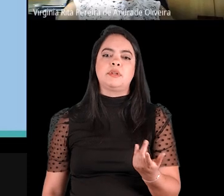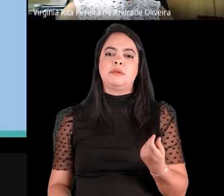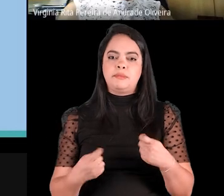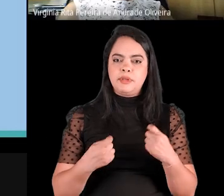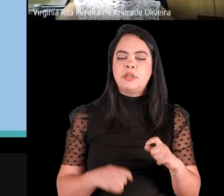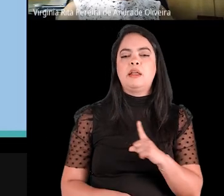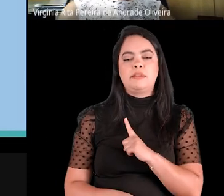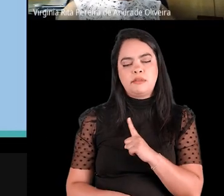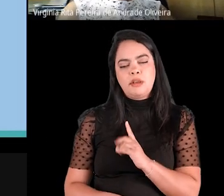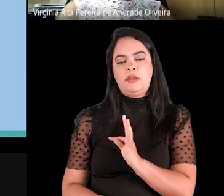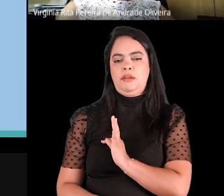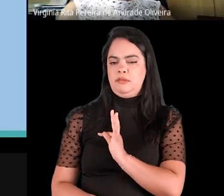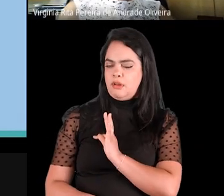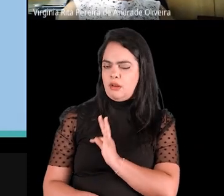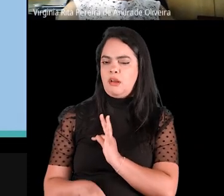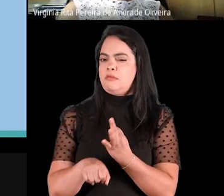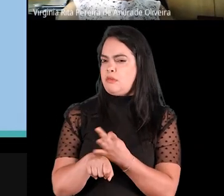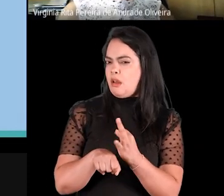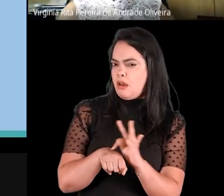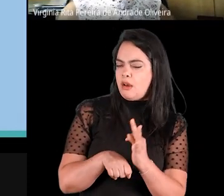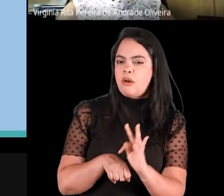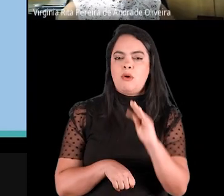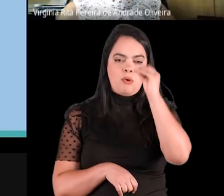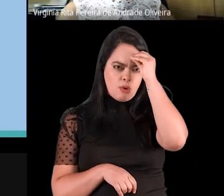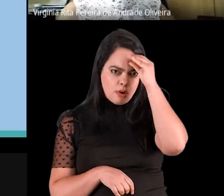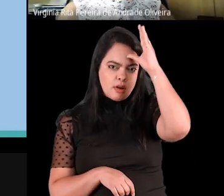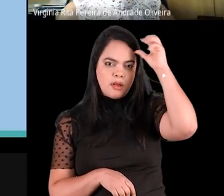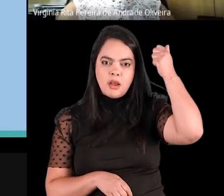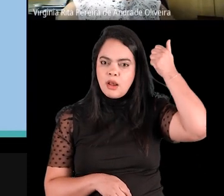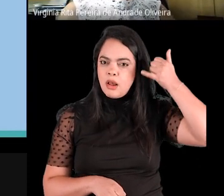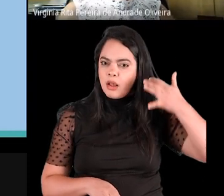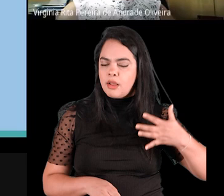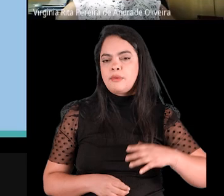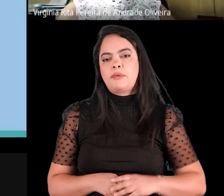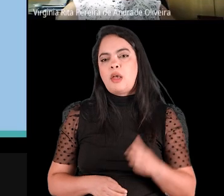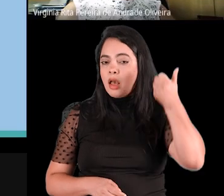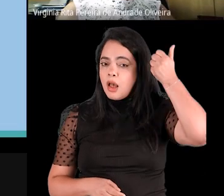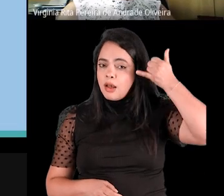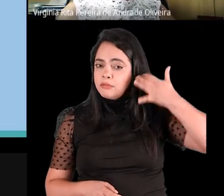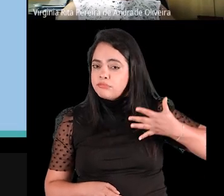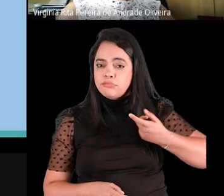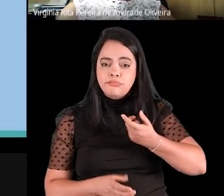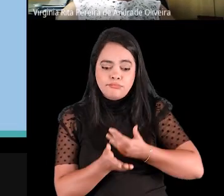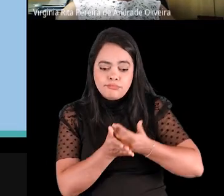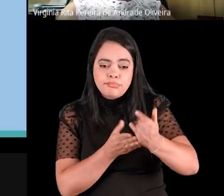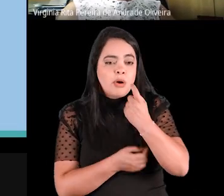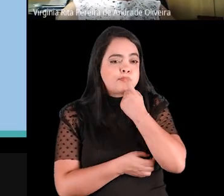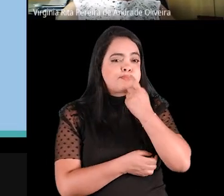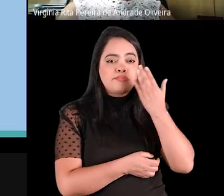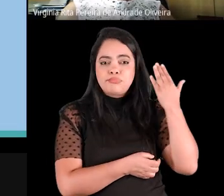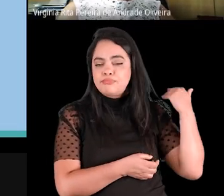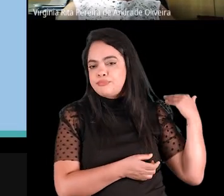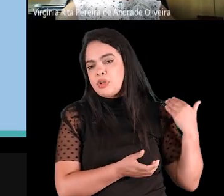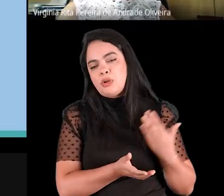mesmo de audiodescrição. É claro que as descrições é um movimento recente, né, que a gente tem